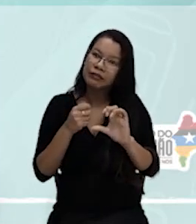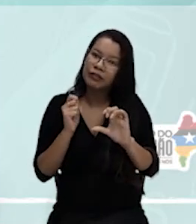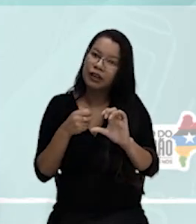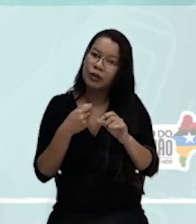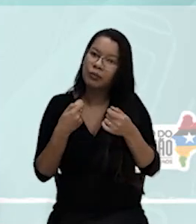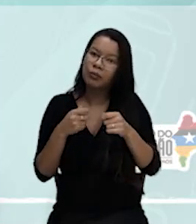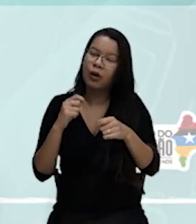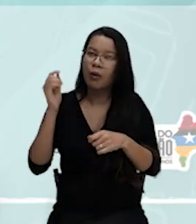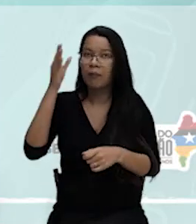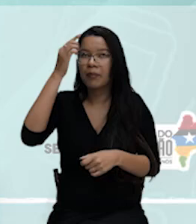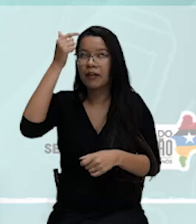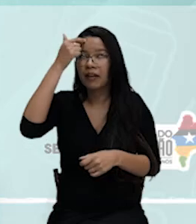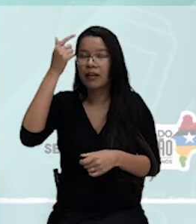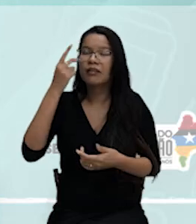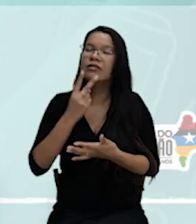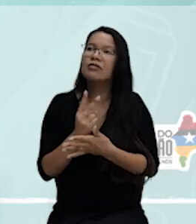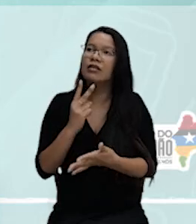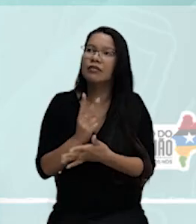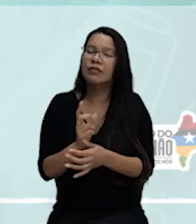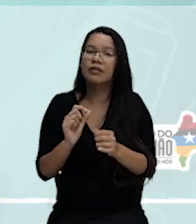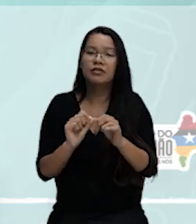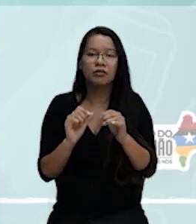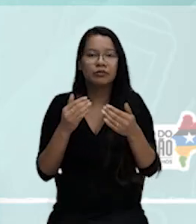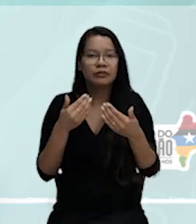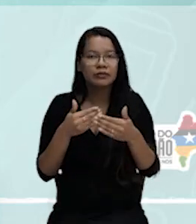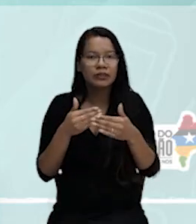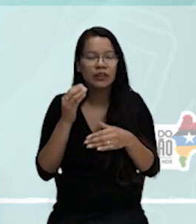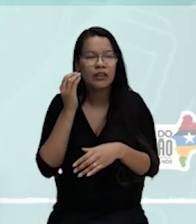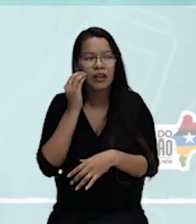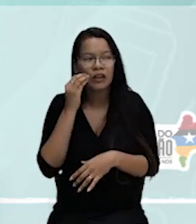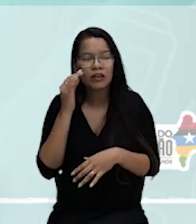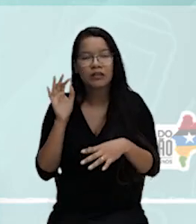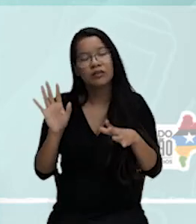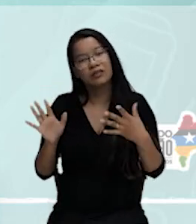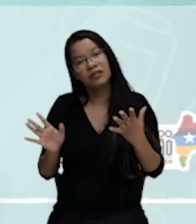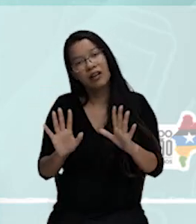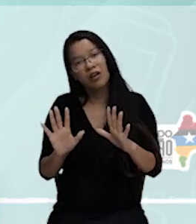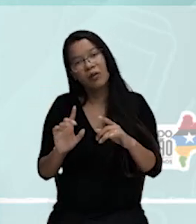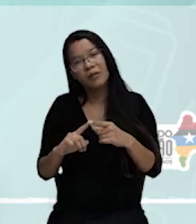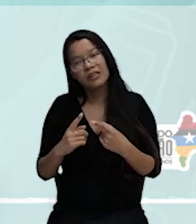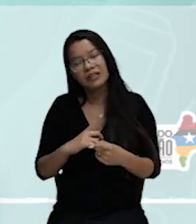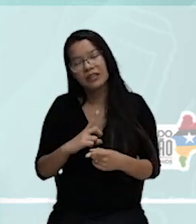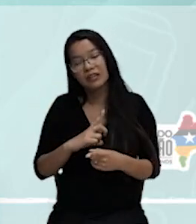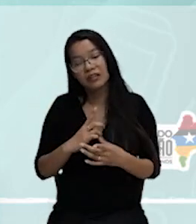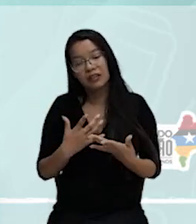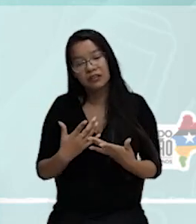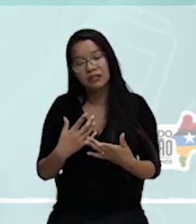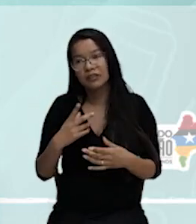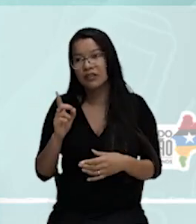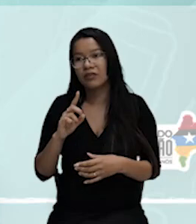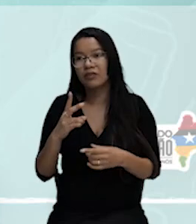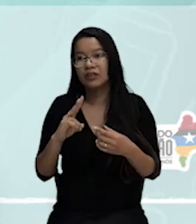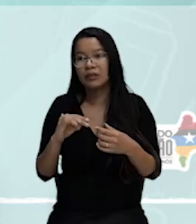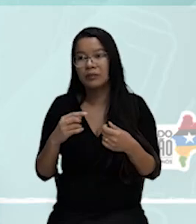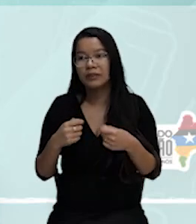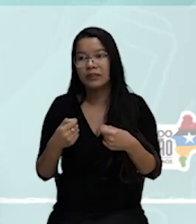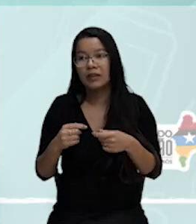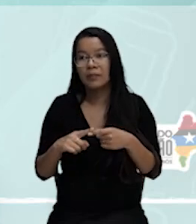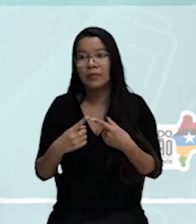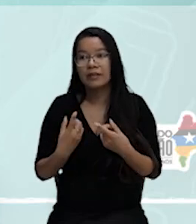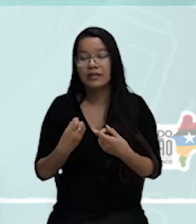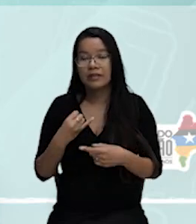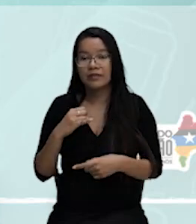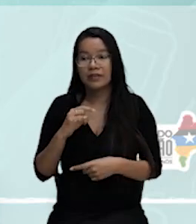eu sempre vou fazer o teste? Pode, mas tem casos que você vai fazer o teste e não vai ser necessário. Mas, se você